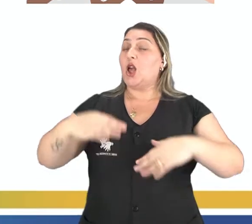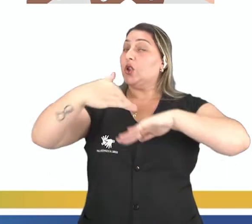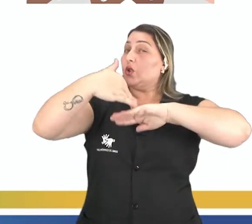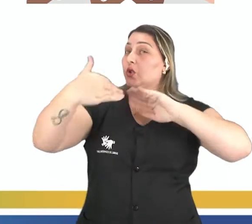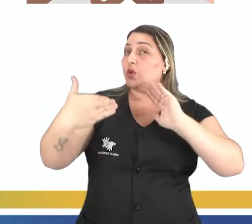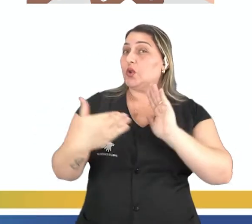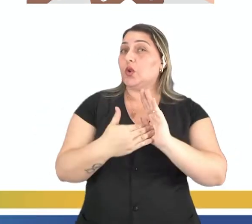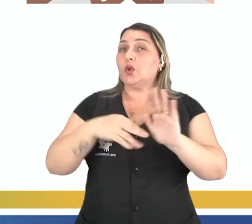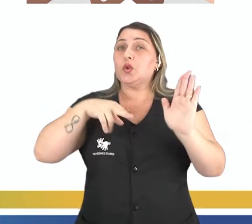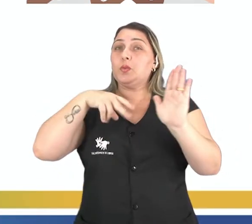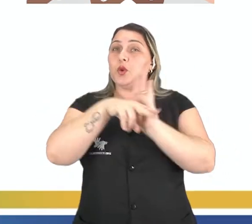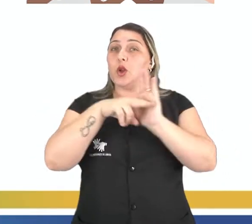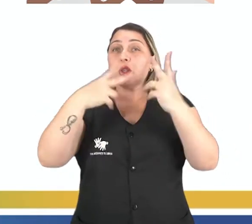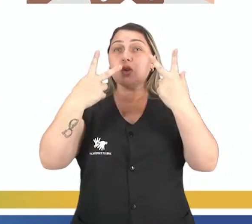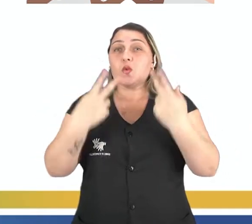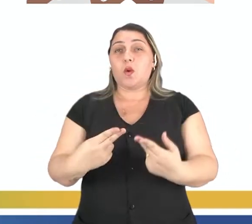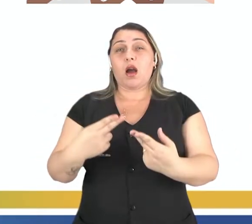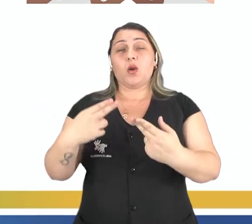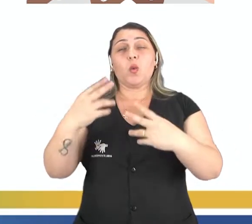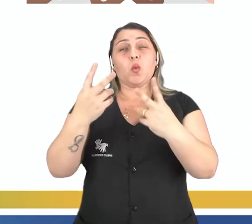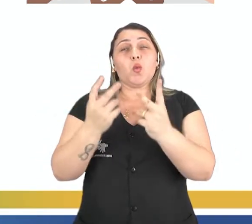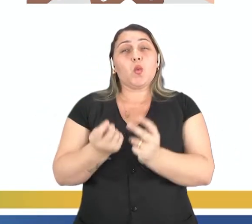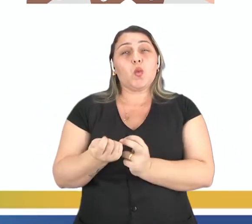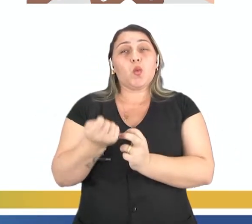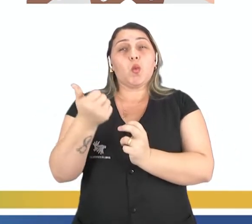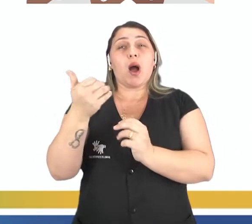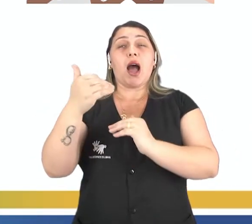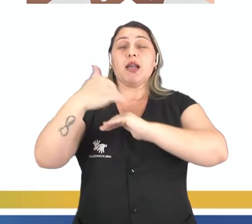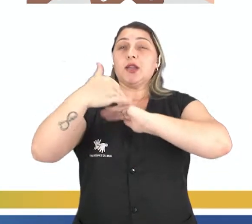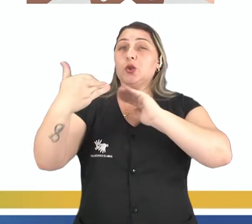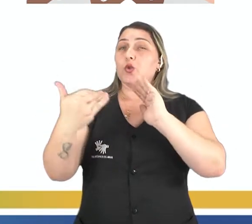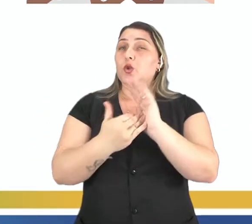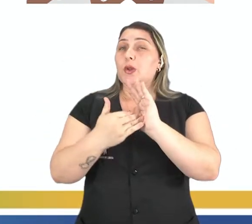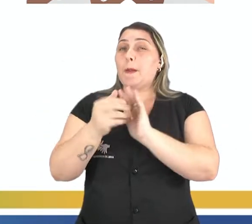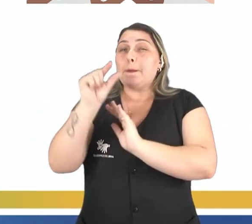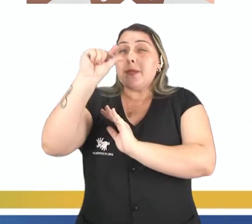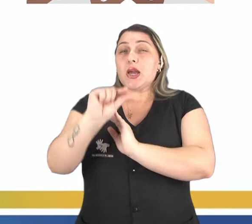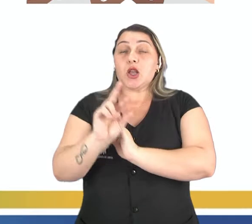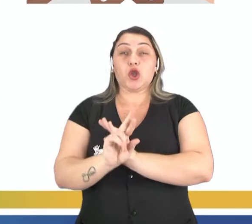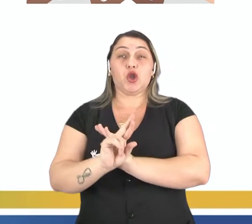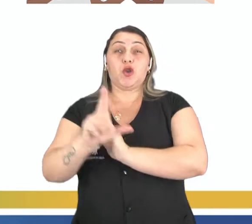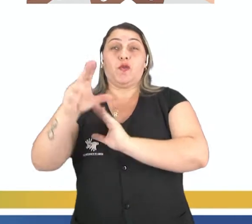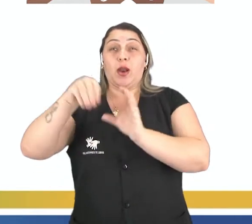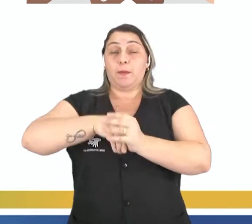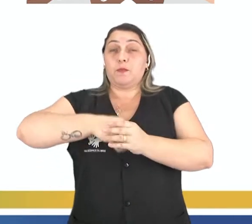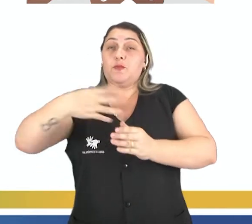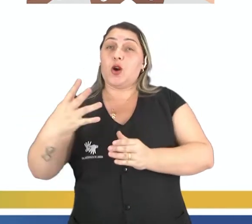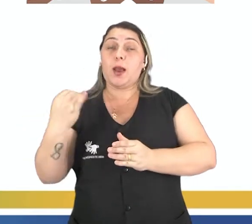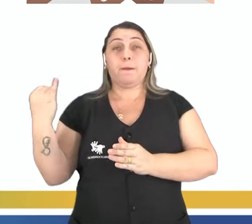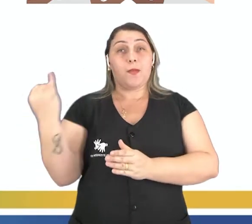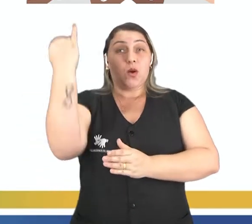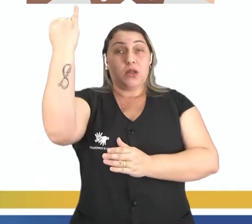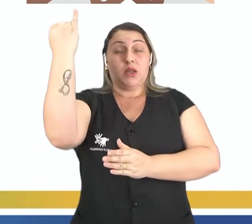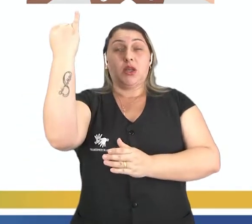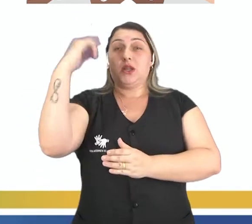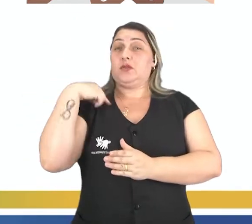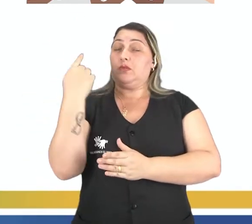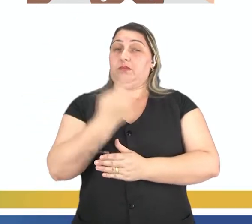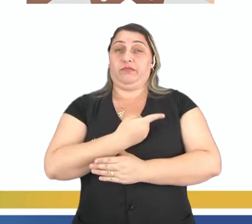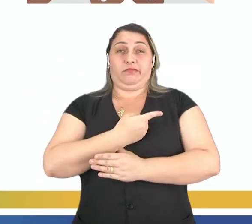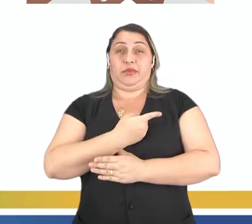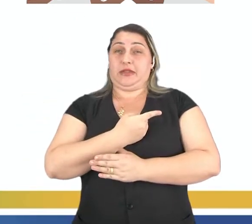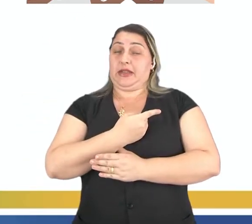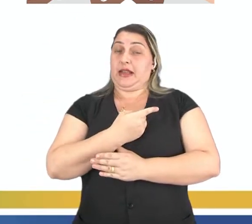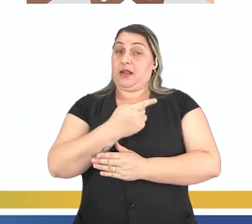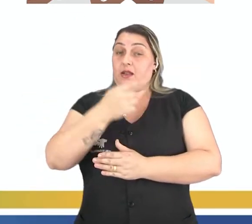são biologicamente iguais em quase tudo, restando pequenas diferenças externas pouco importantes e que não servem para